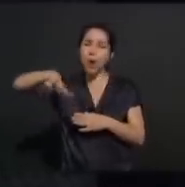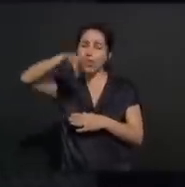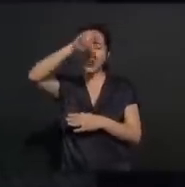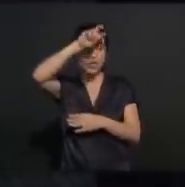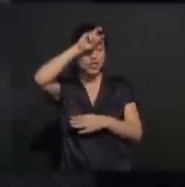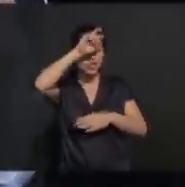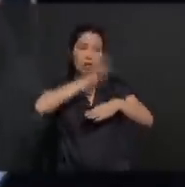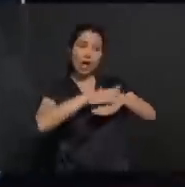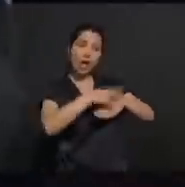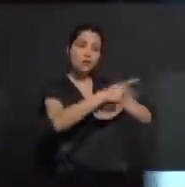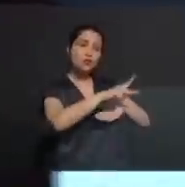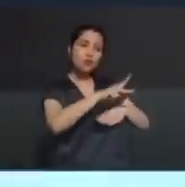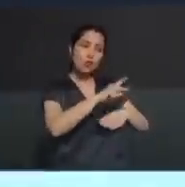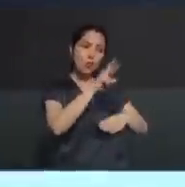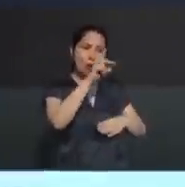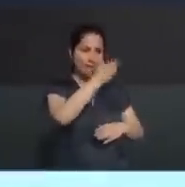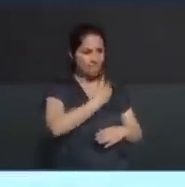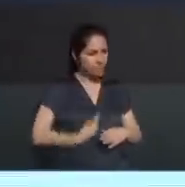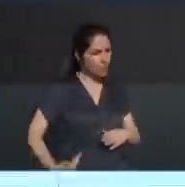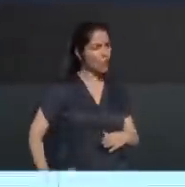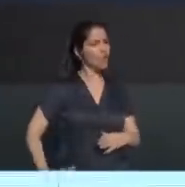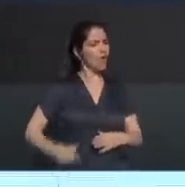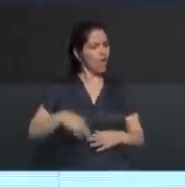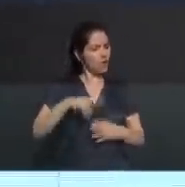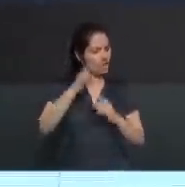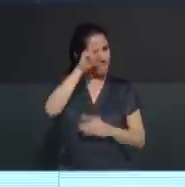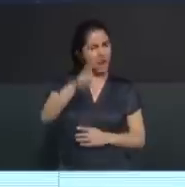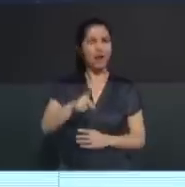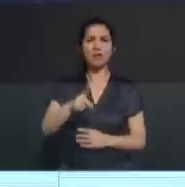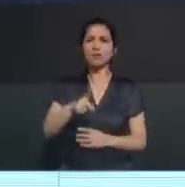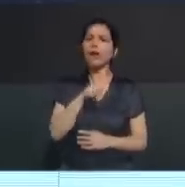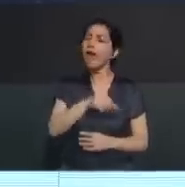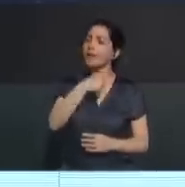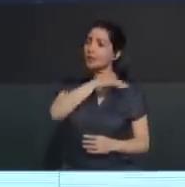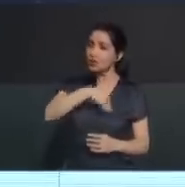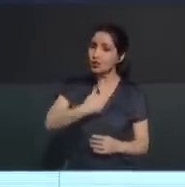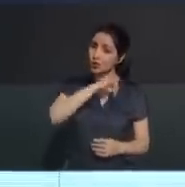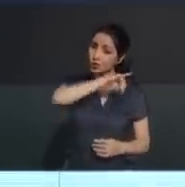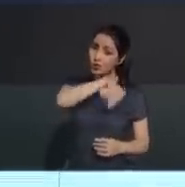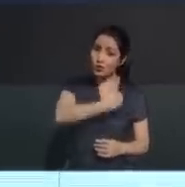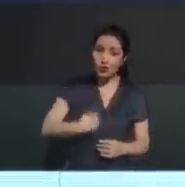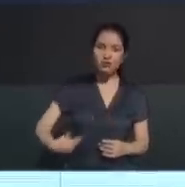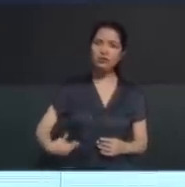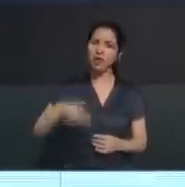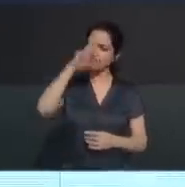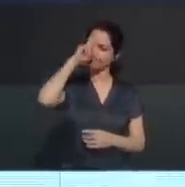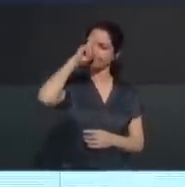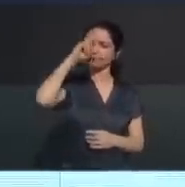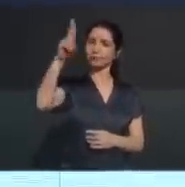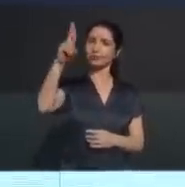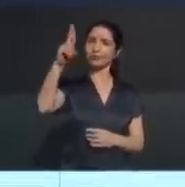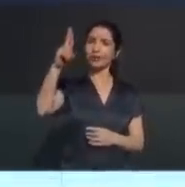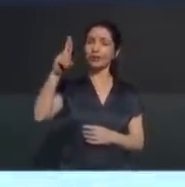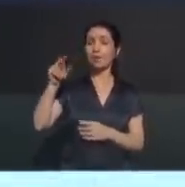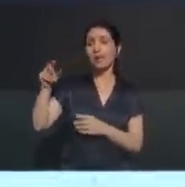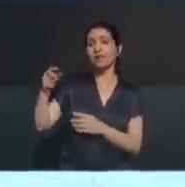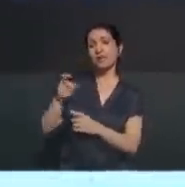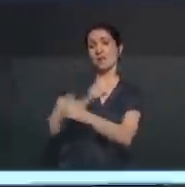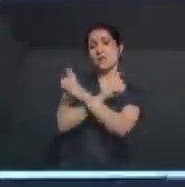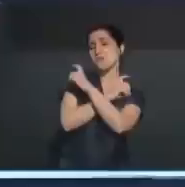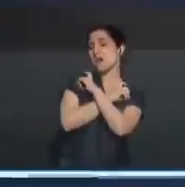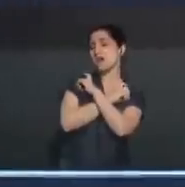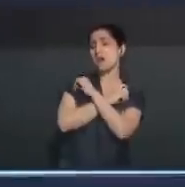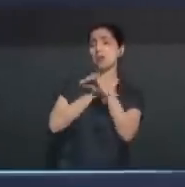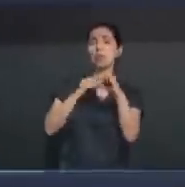você não aprovar. Deixa eu traduzir para você. O cara virou o chefe e o faraó virou a rainha, aquela rainha da Inglaterra que não